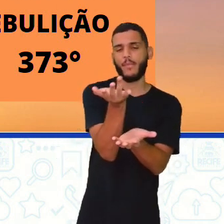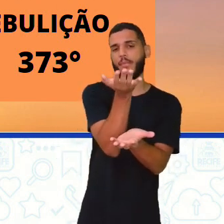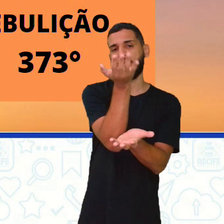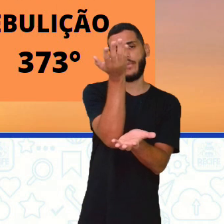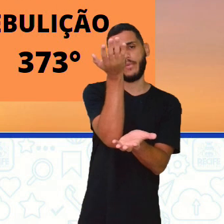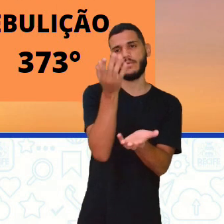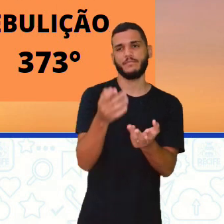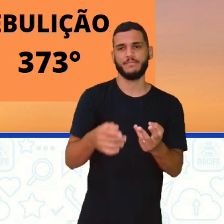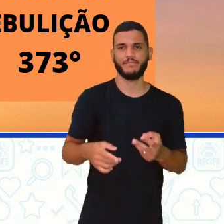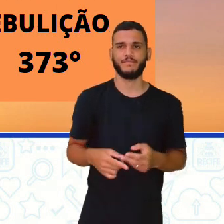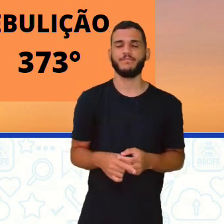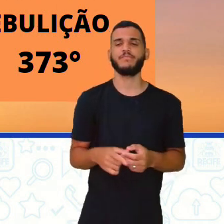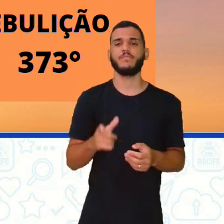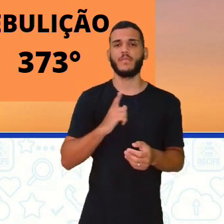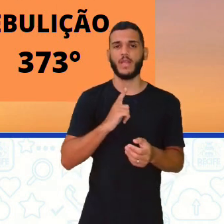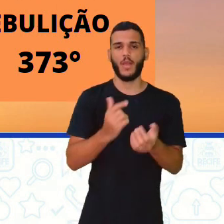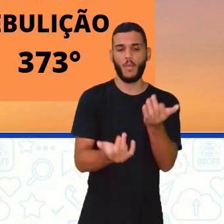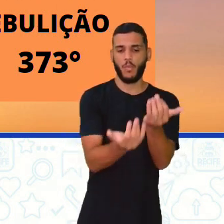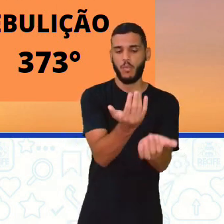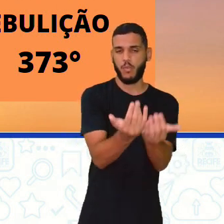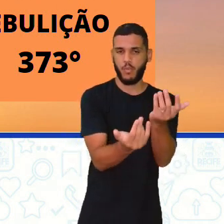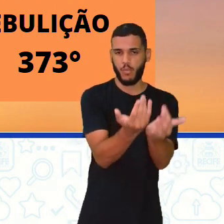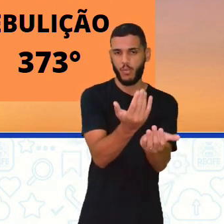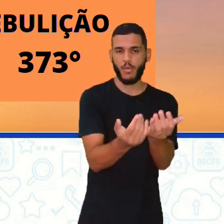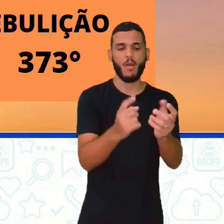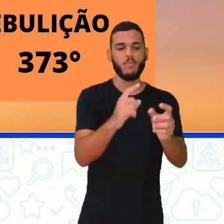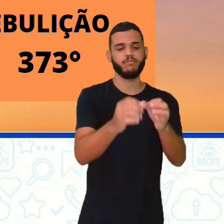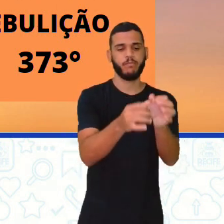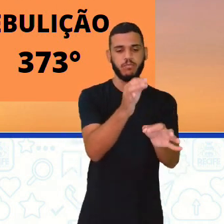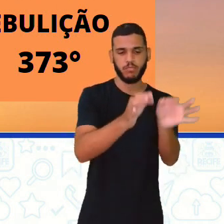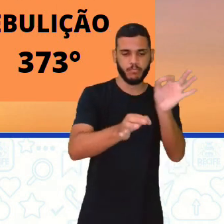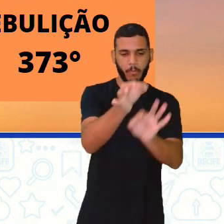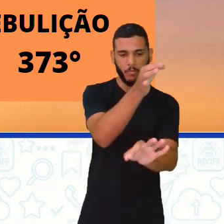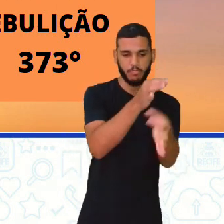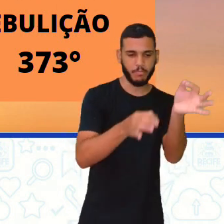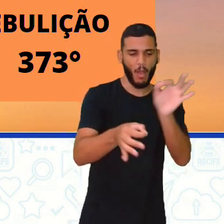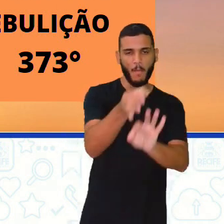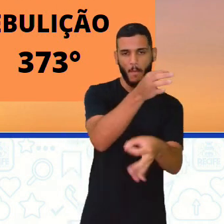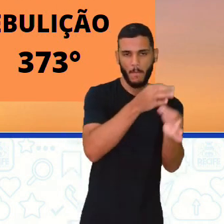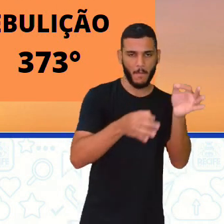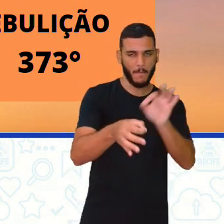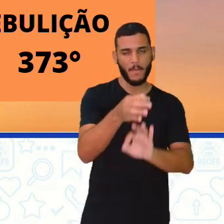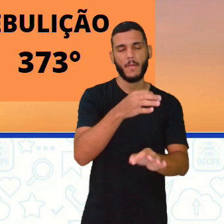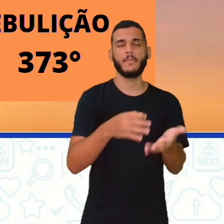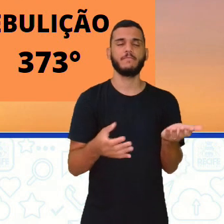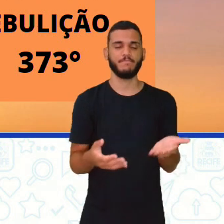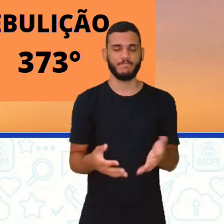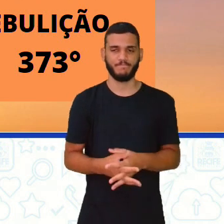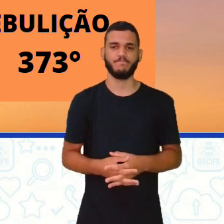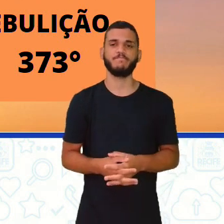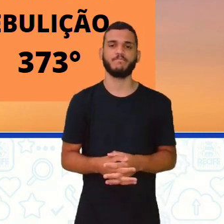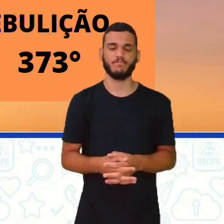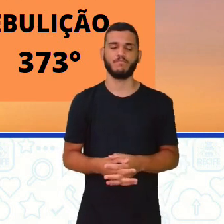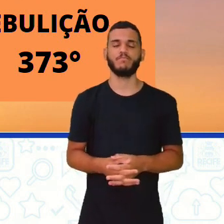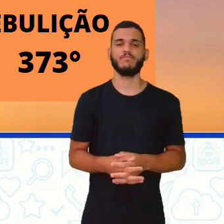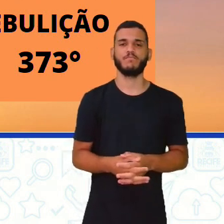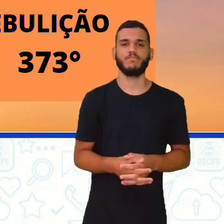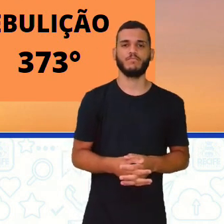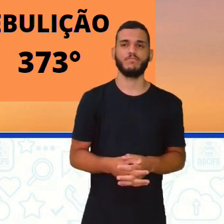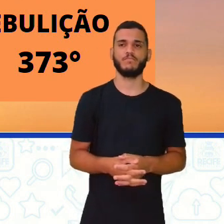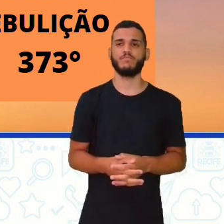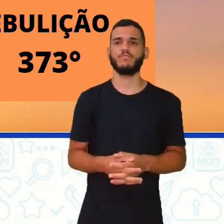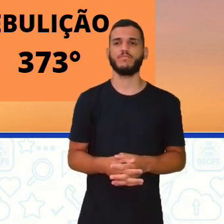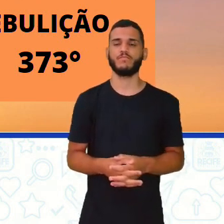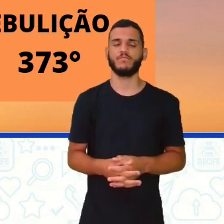e o ponto de ebulição, a questão aí que eu coloquei no início, aquela panela fervendo. Então